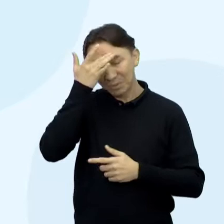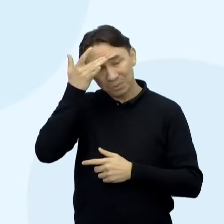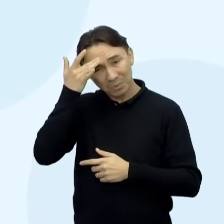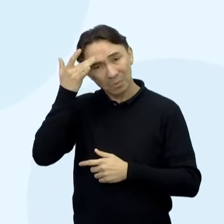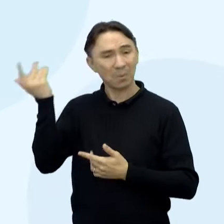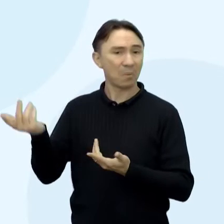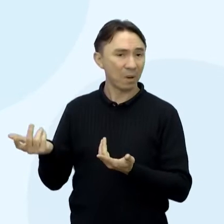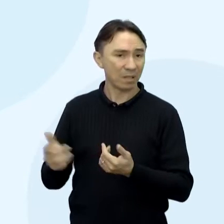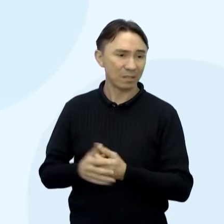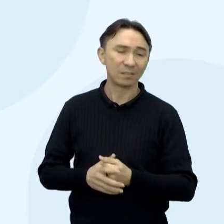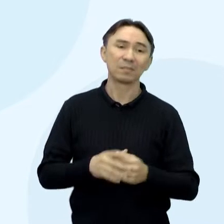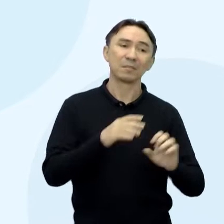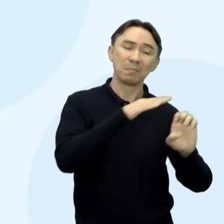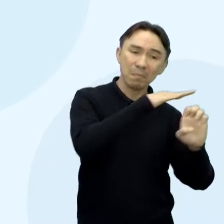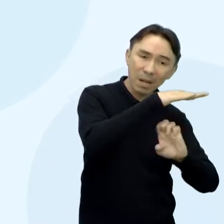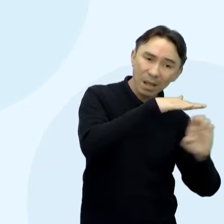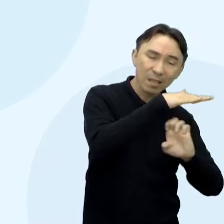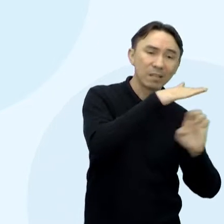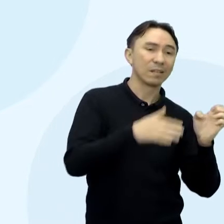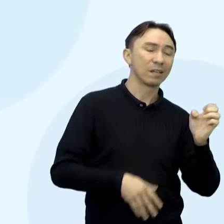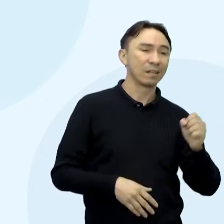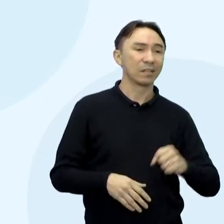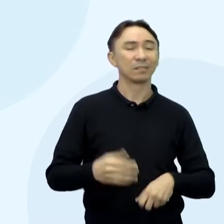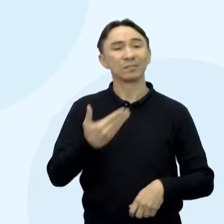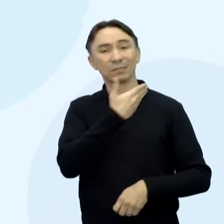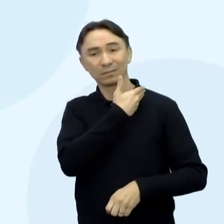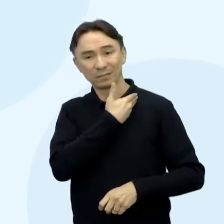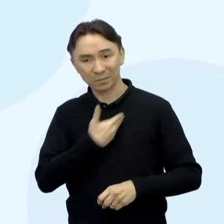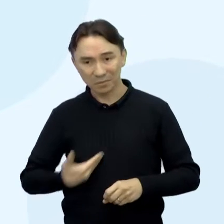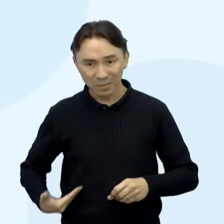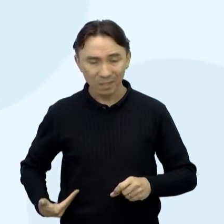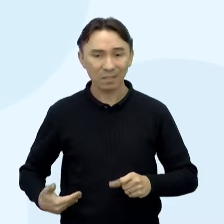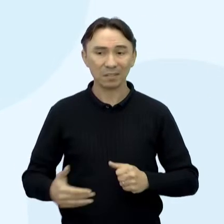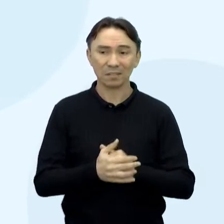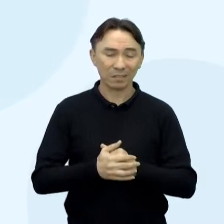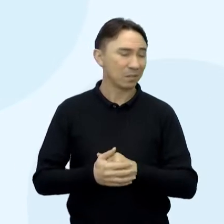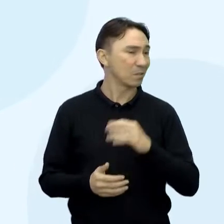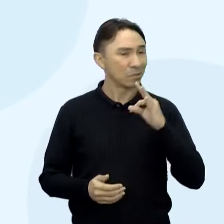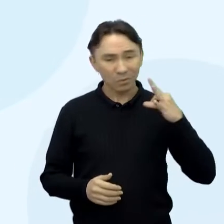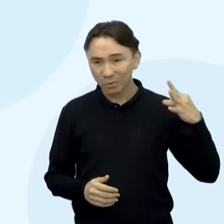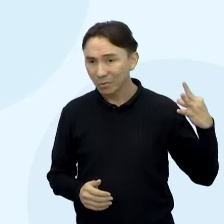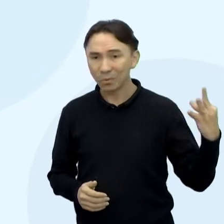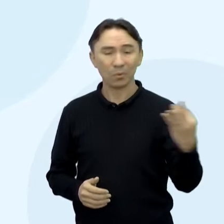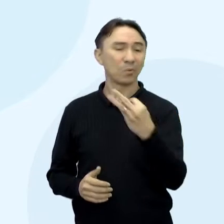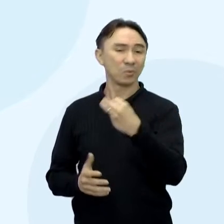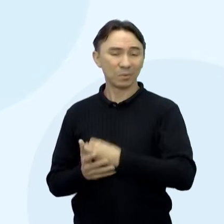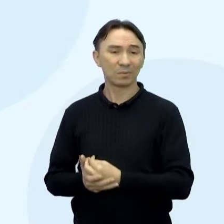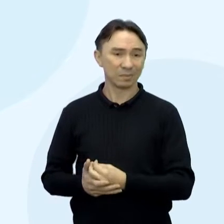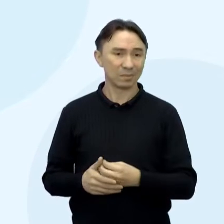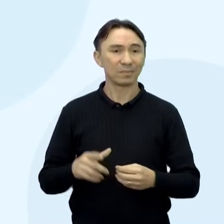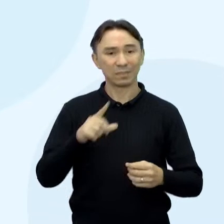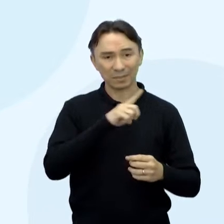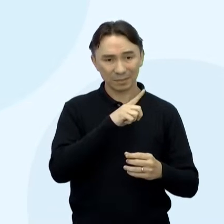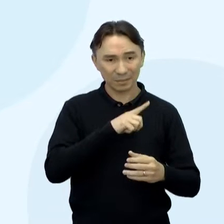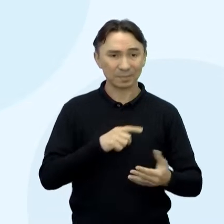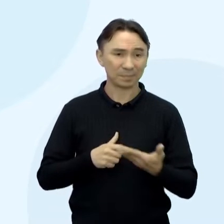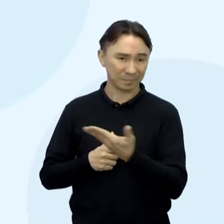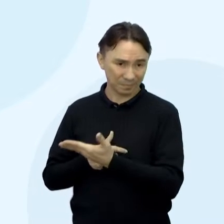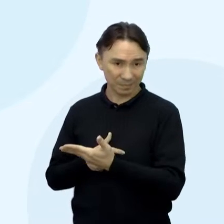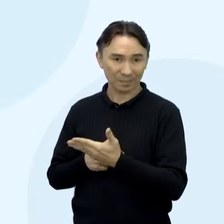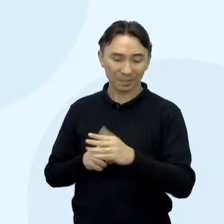pública, Estado, todos estamos sujeitos a esta lei, né? O artigo 1º ali estão sujeitas